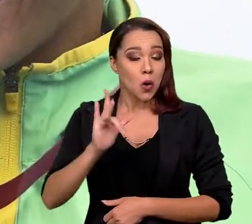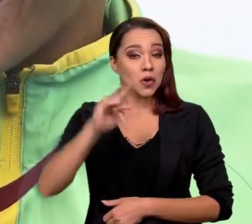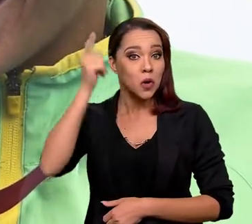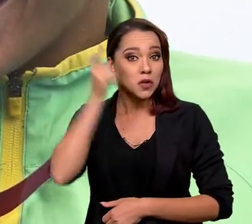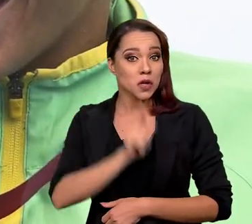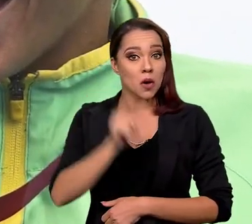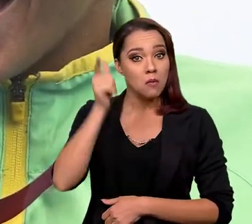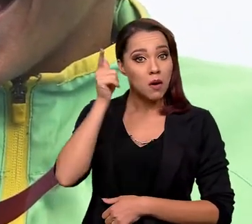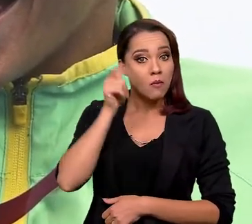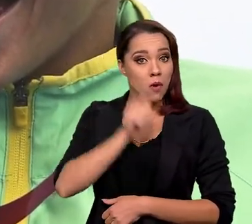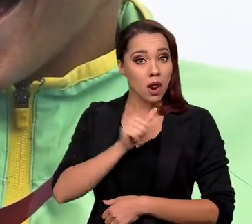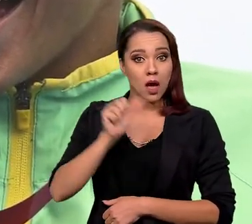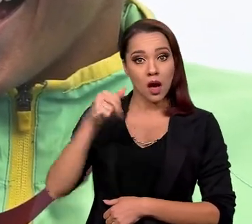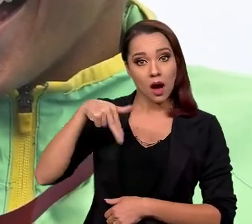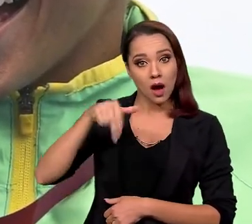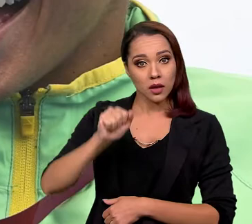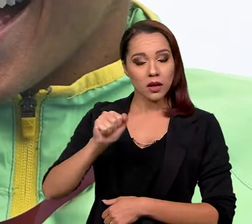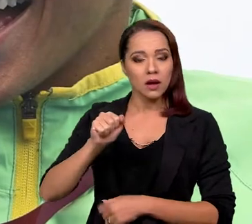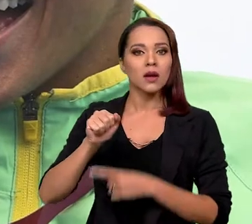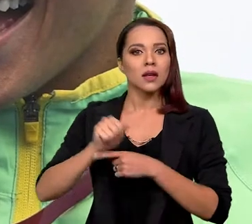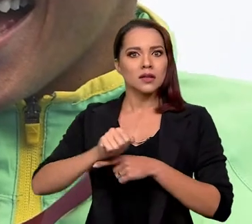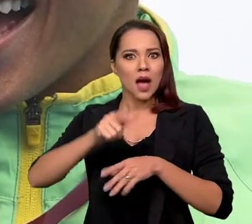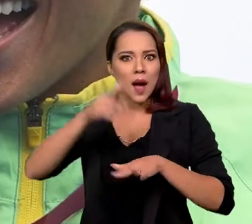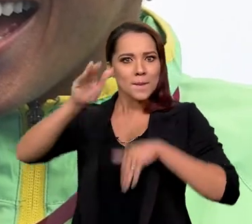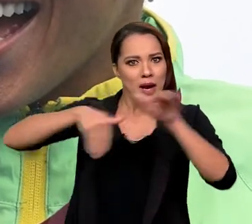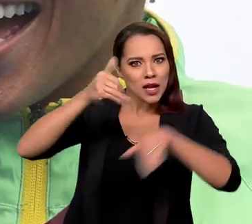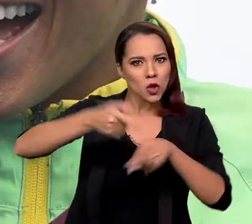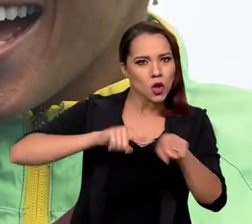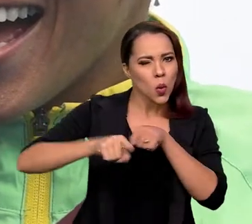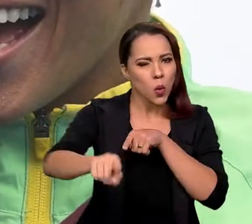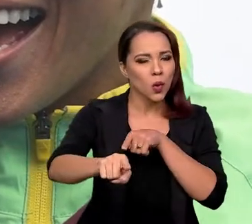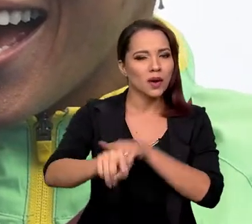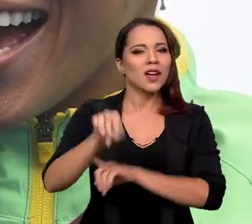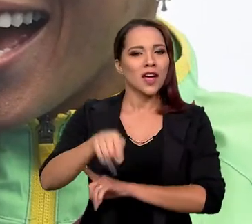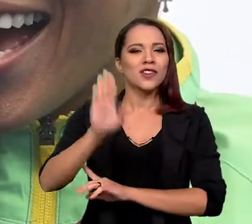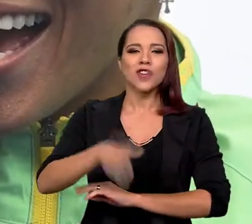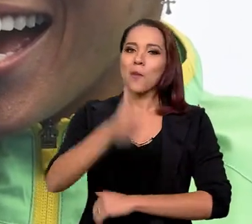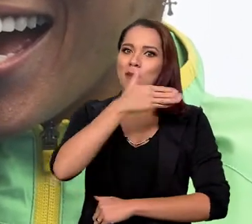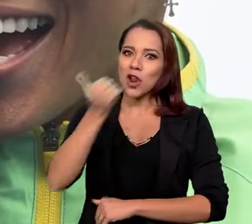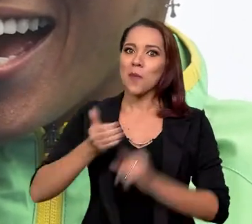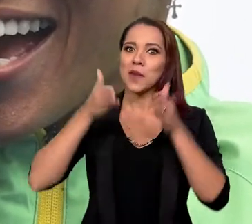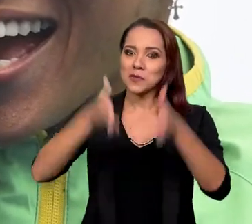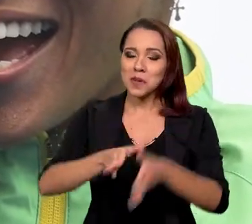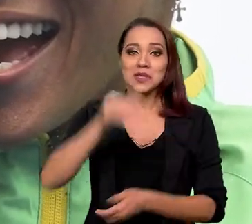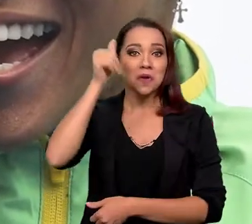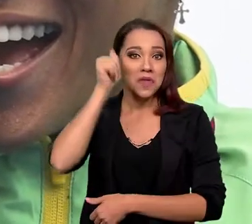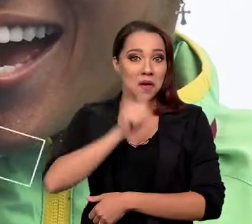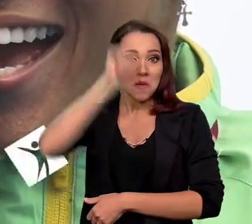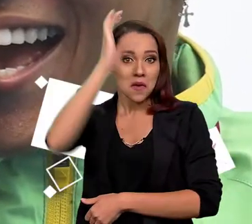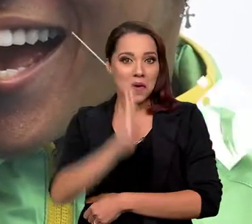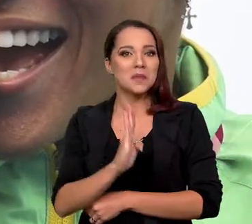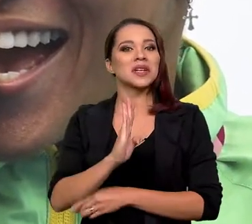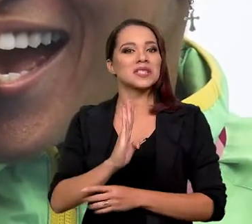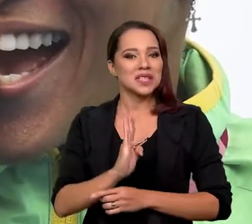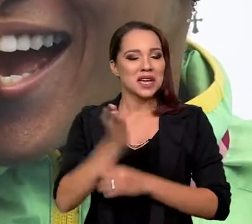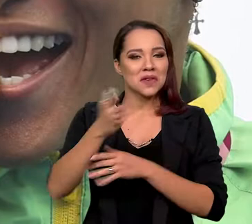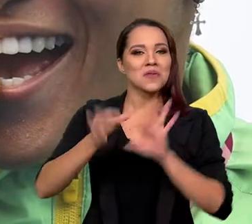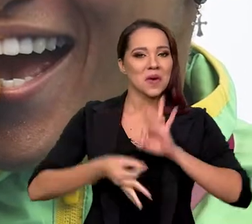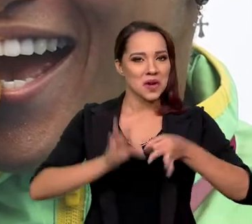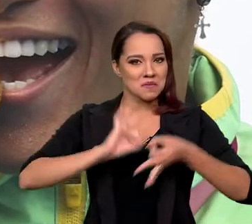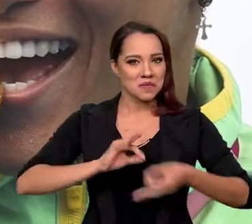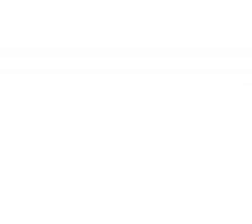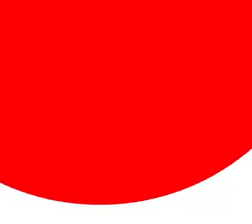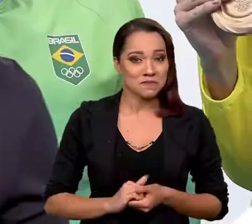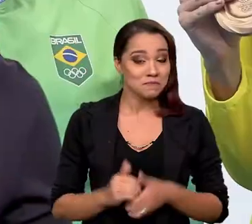ouro conquistada pela Ana Marcela Cunha na Maratona Olímpica, essa já é a melhor participação das brasileiras em